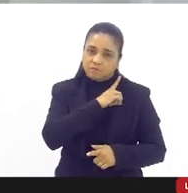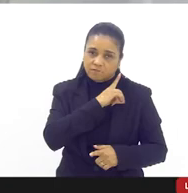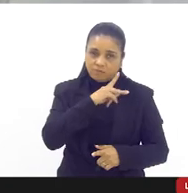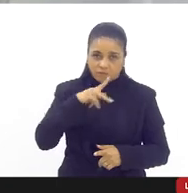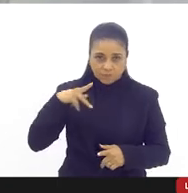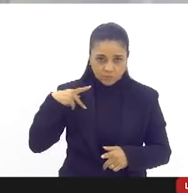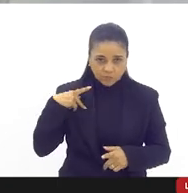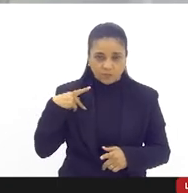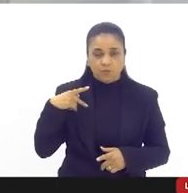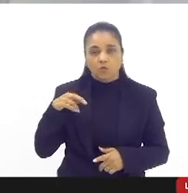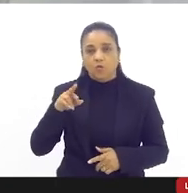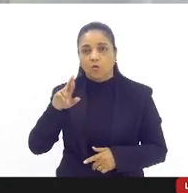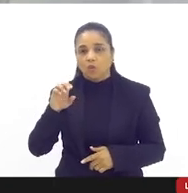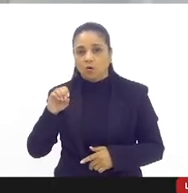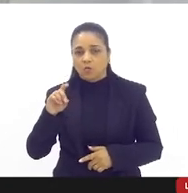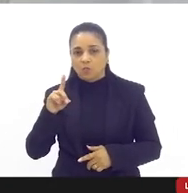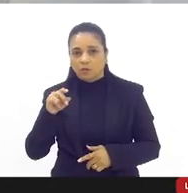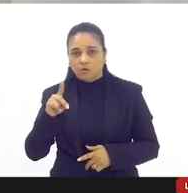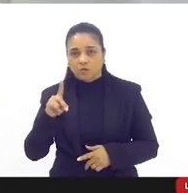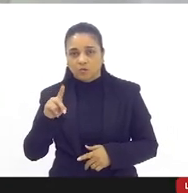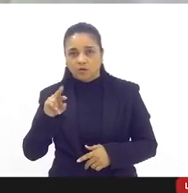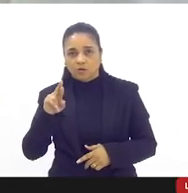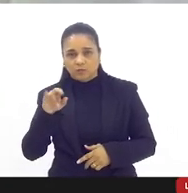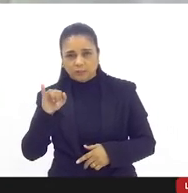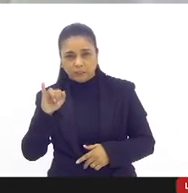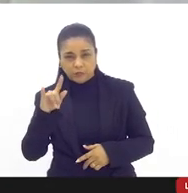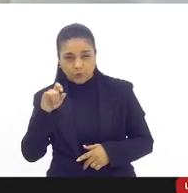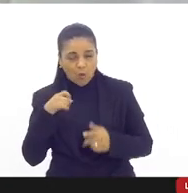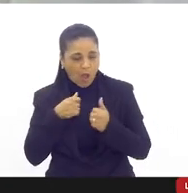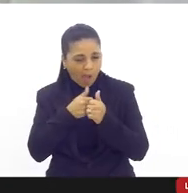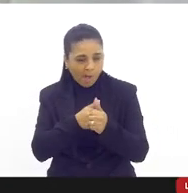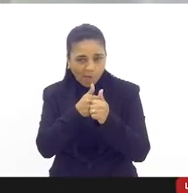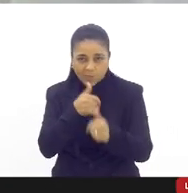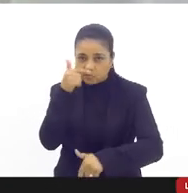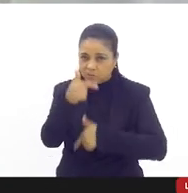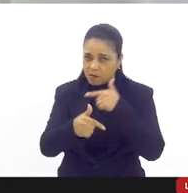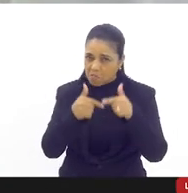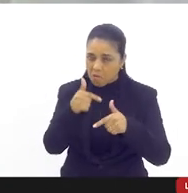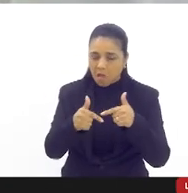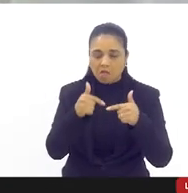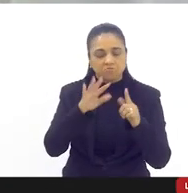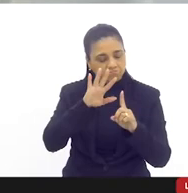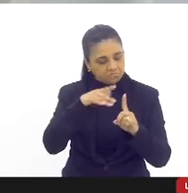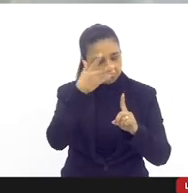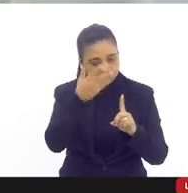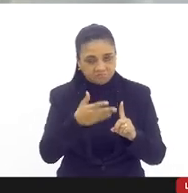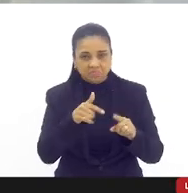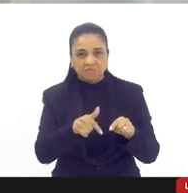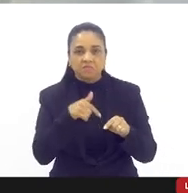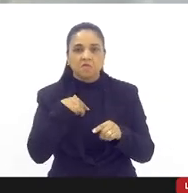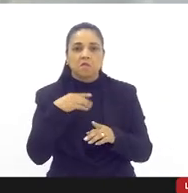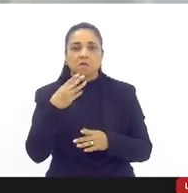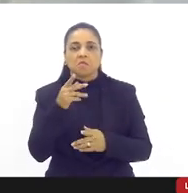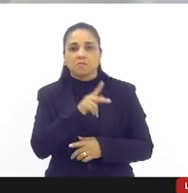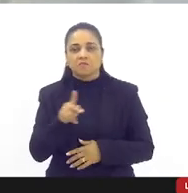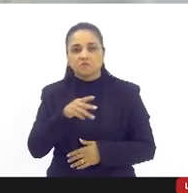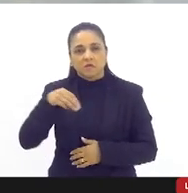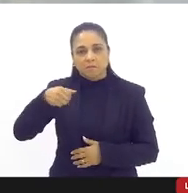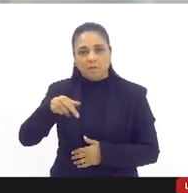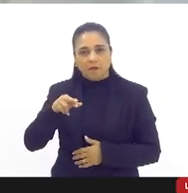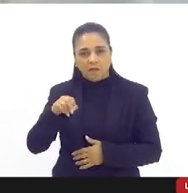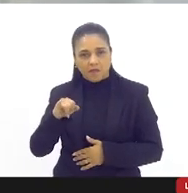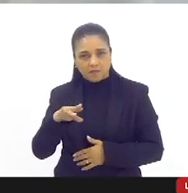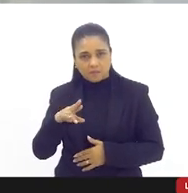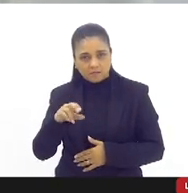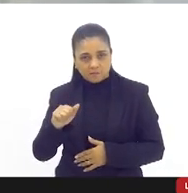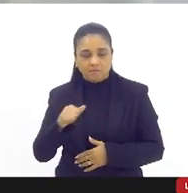um grande batalhador acompanhe o trabalho dele merece todo nosso reconhecimento Professora Márcia farinaz professora